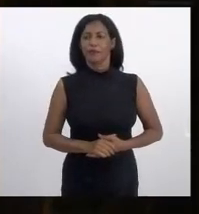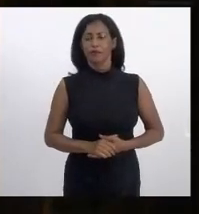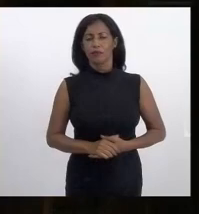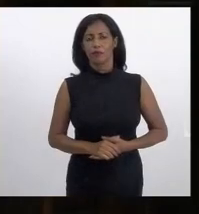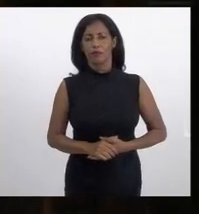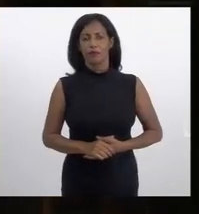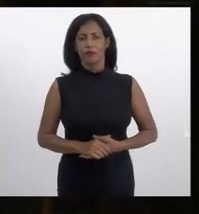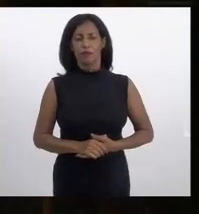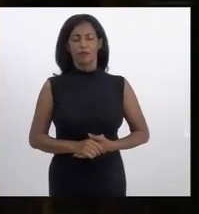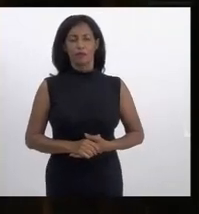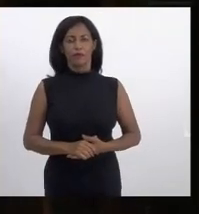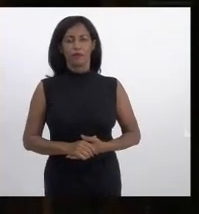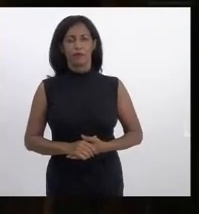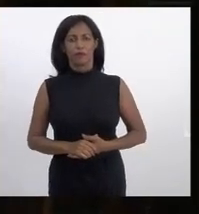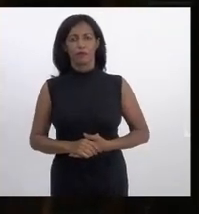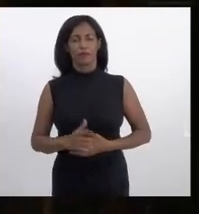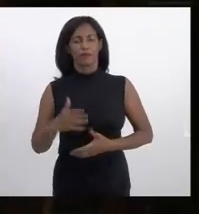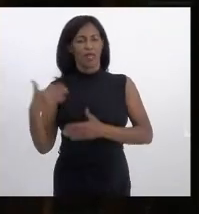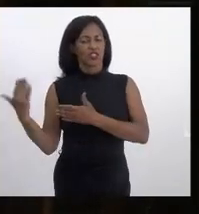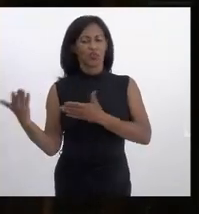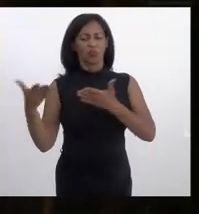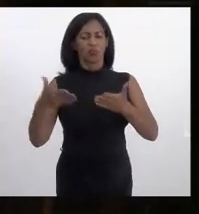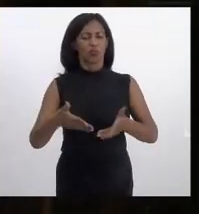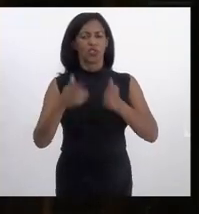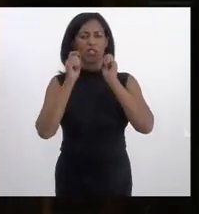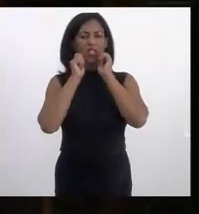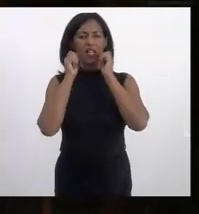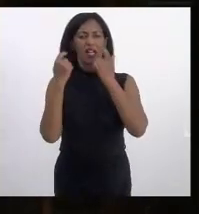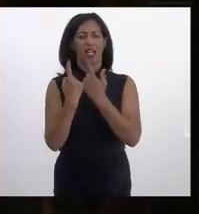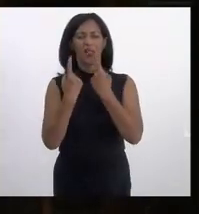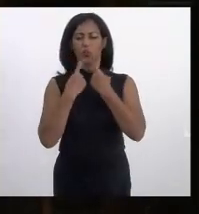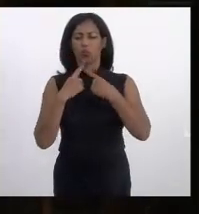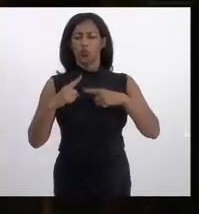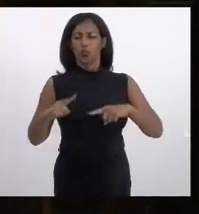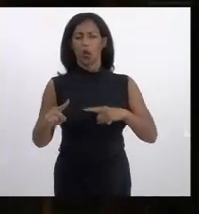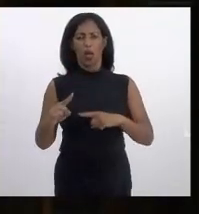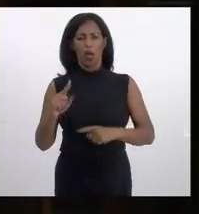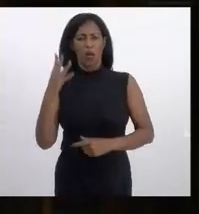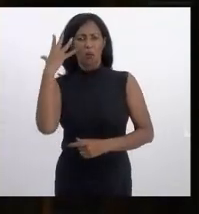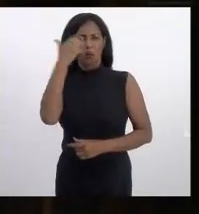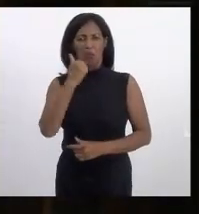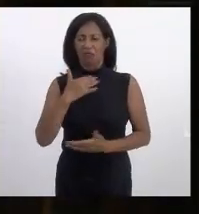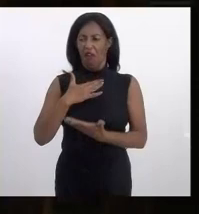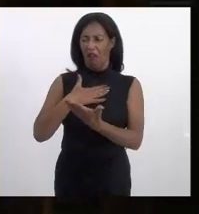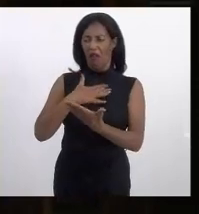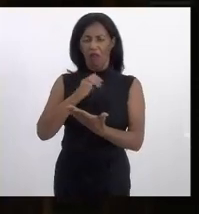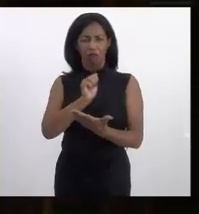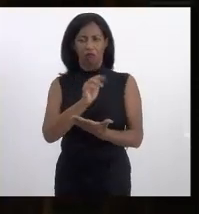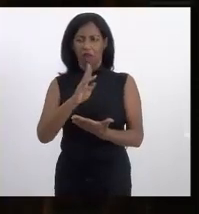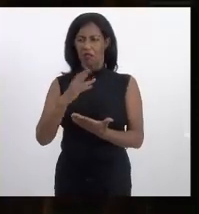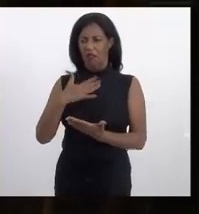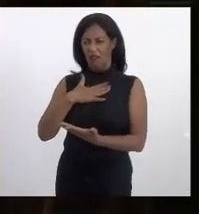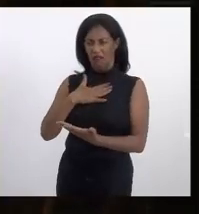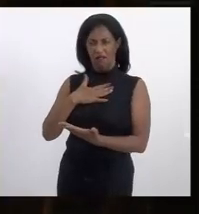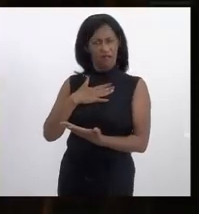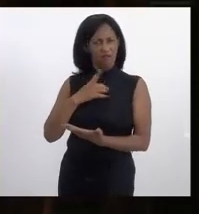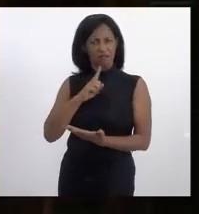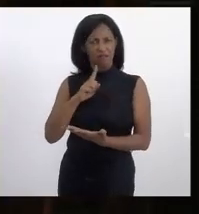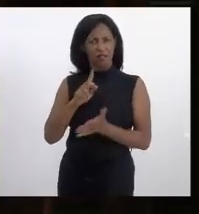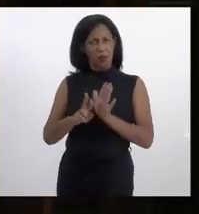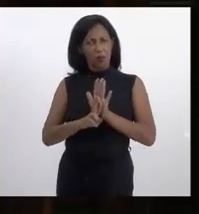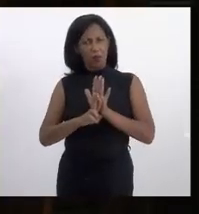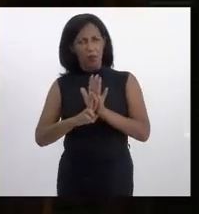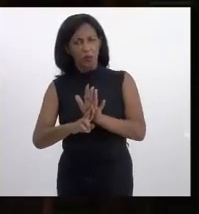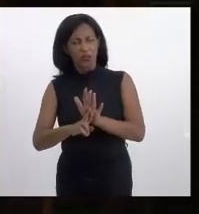a gente não não vem para alerj para fazer discurso bonito nem para agradar a Deus e a gente vai para mostrar que